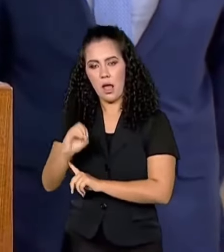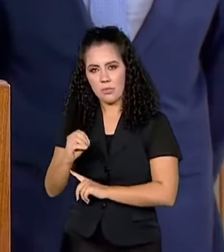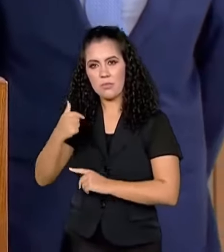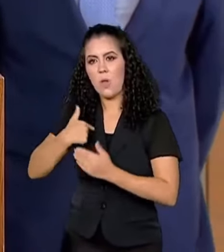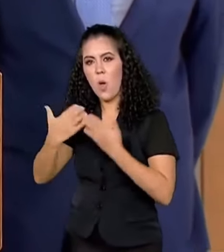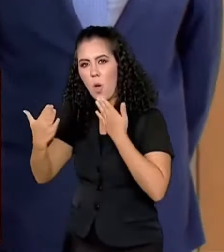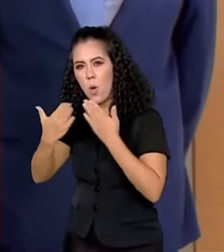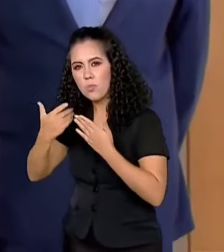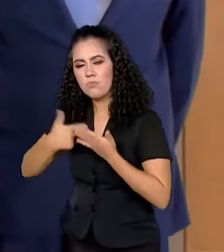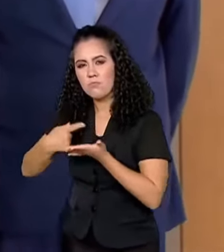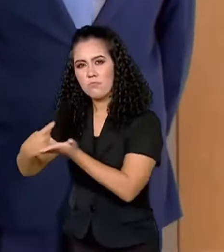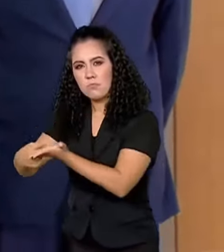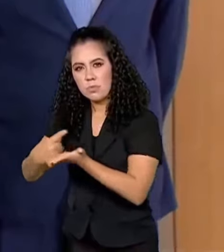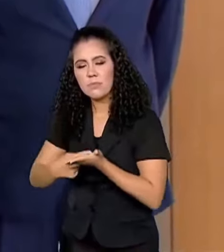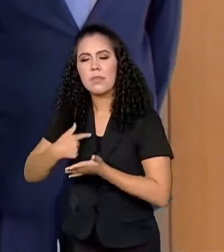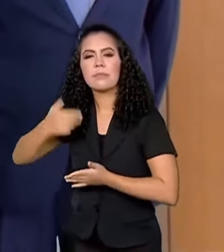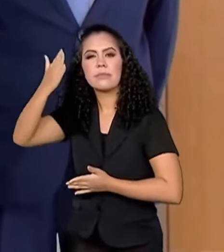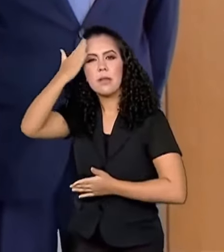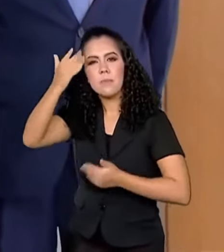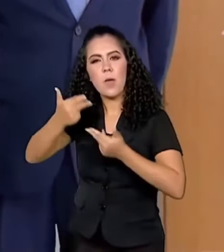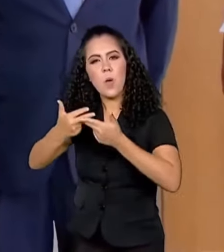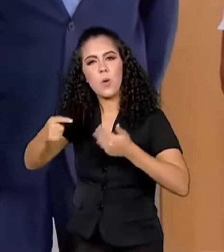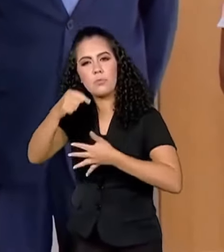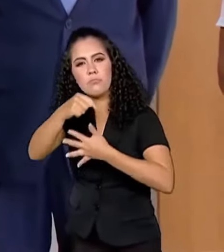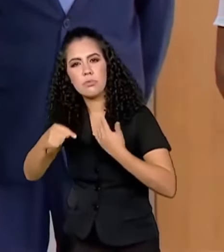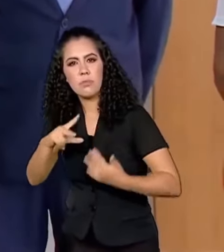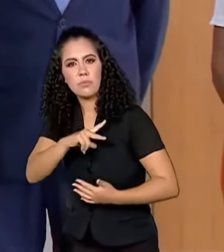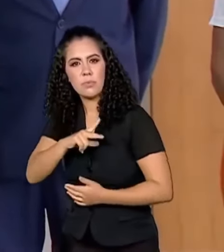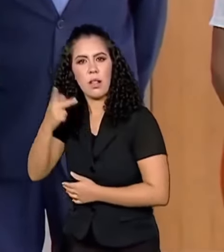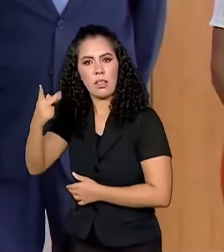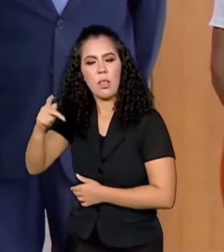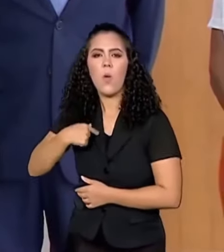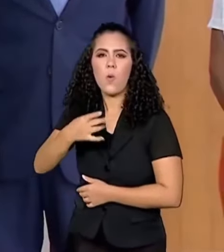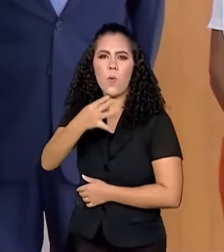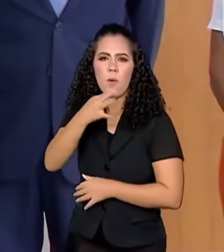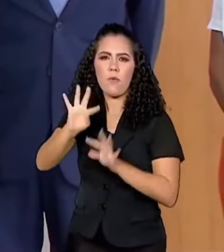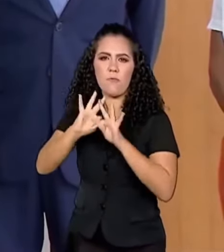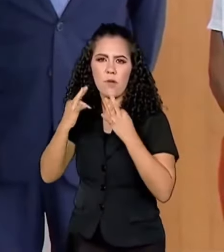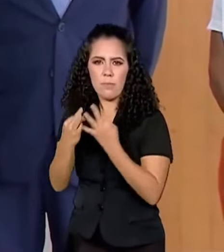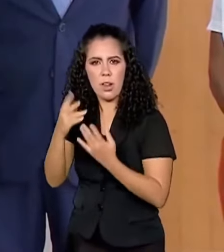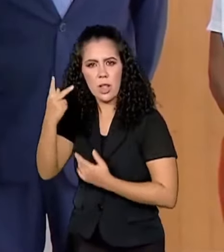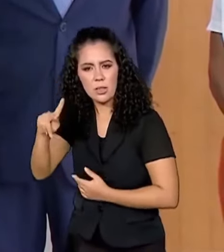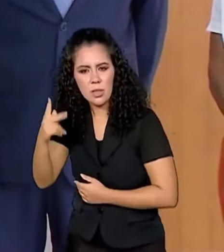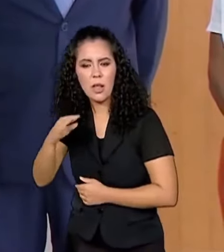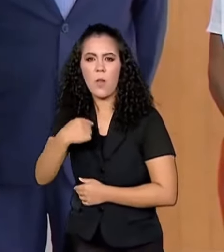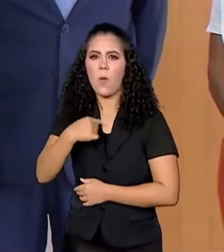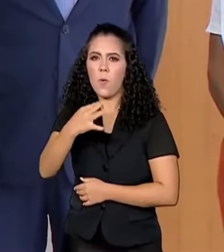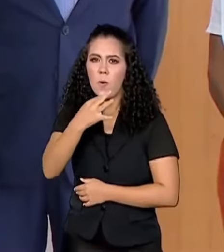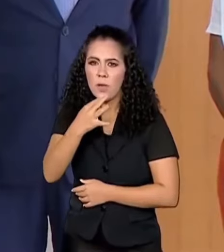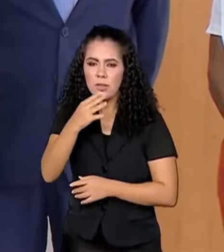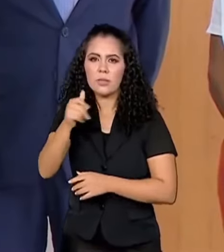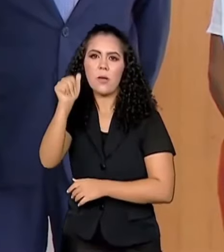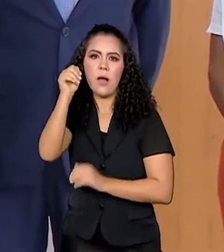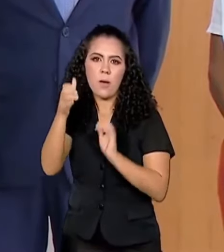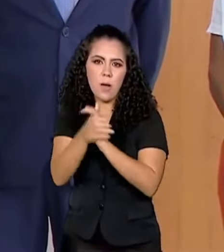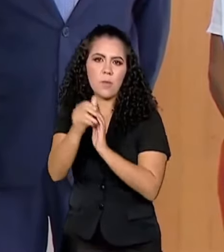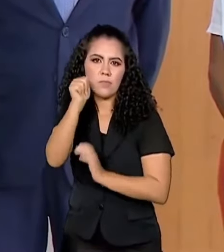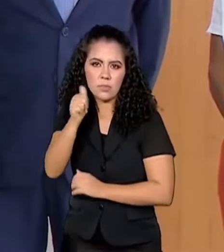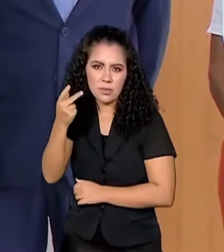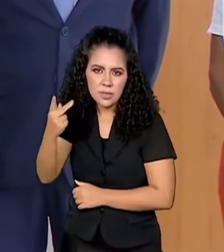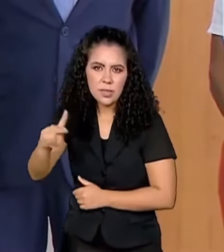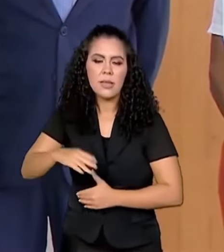sabia das atividades privadas dele conheço a família dele conheço a mulher dele e eu achava que